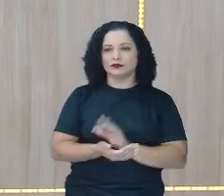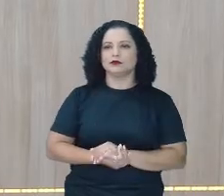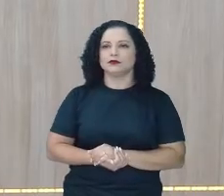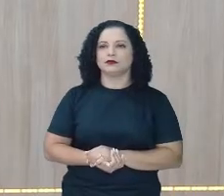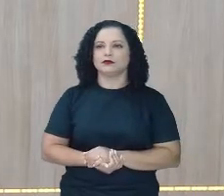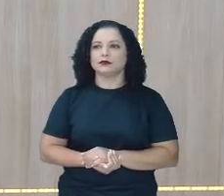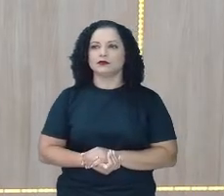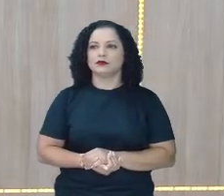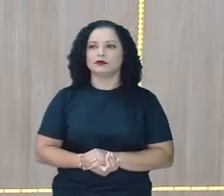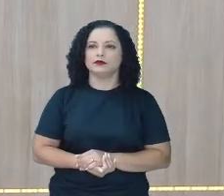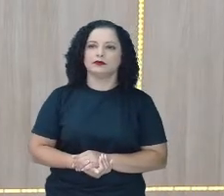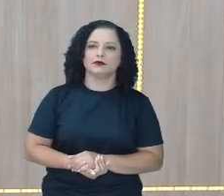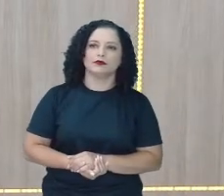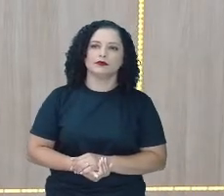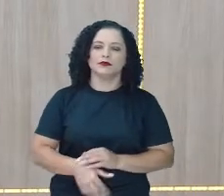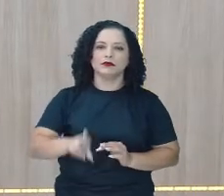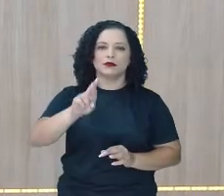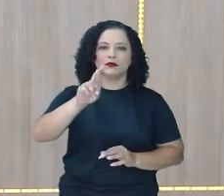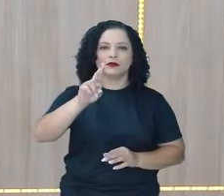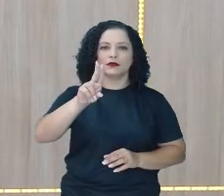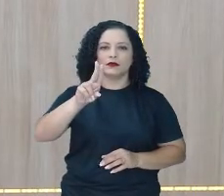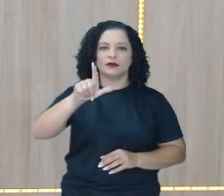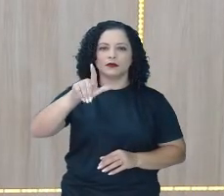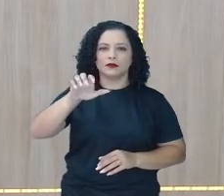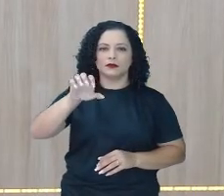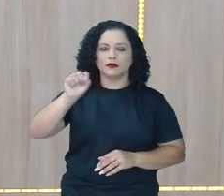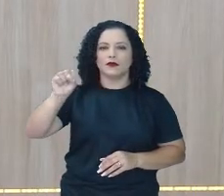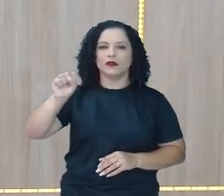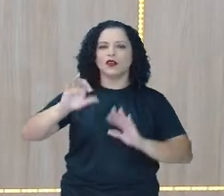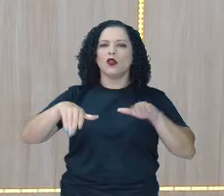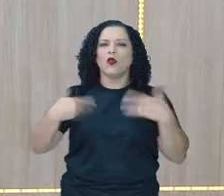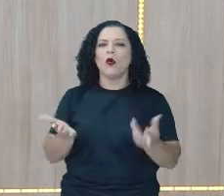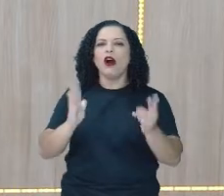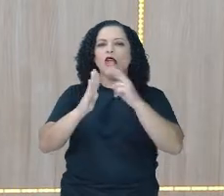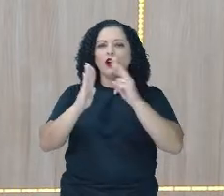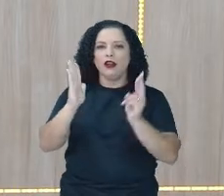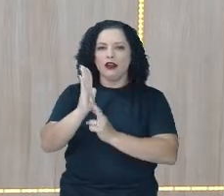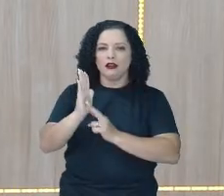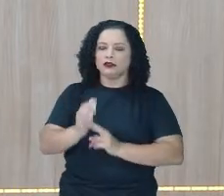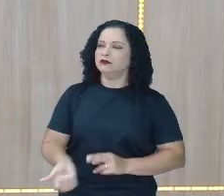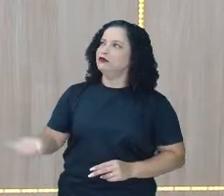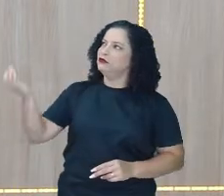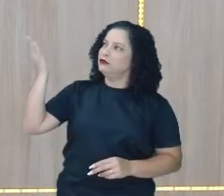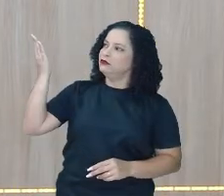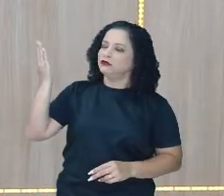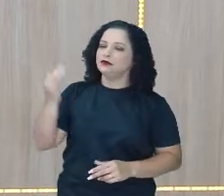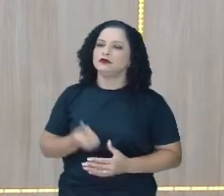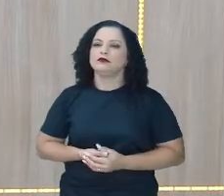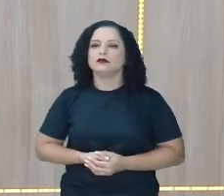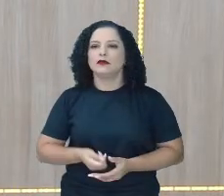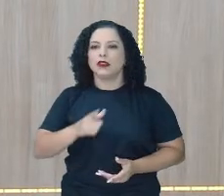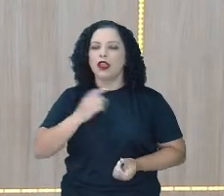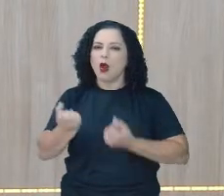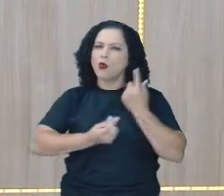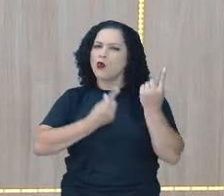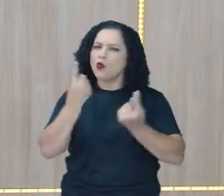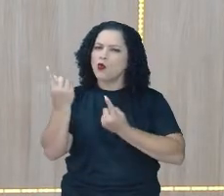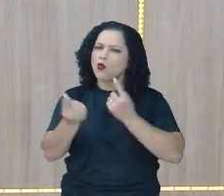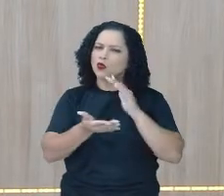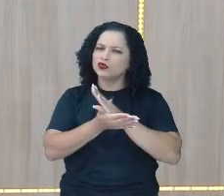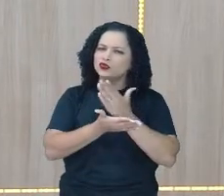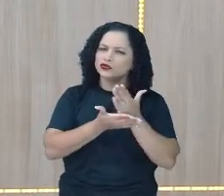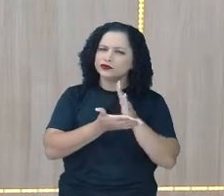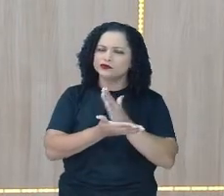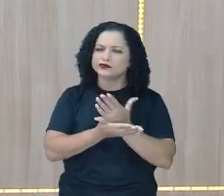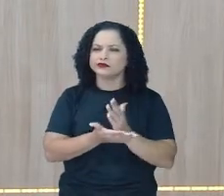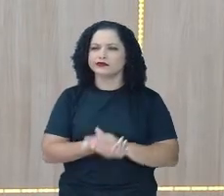lá. Rules, quais são as regras disso aqui? Existem algumas. Nós vamos trabalhar em cima de 6,